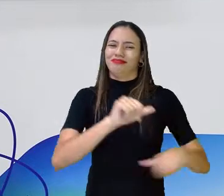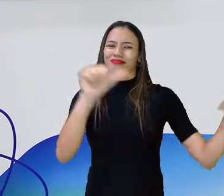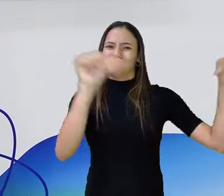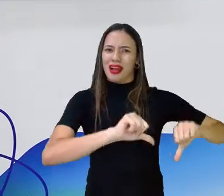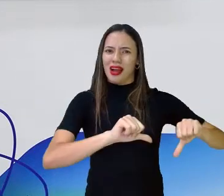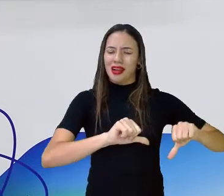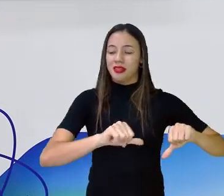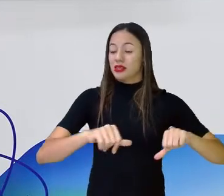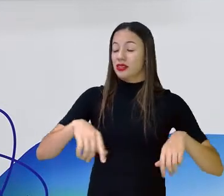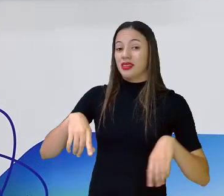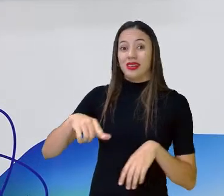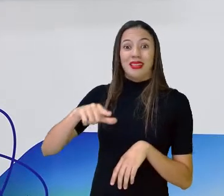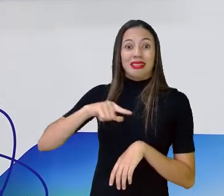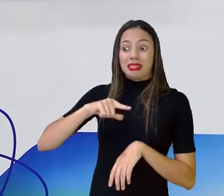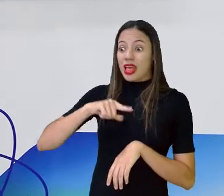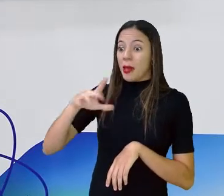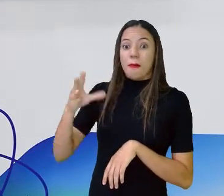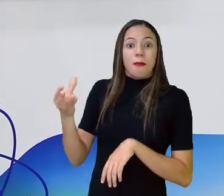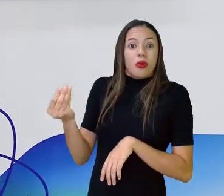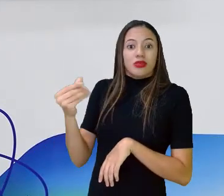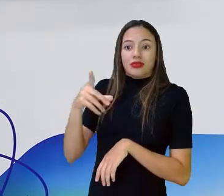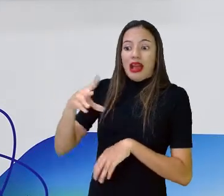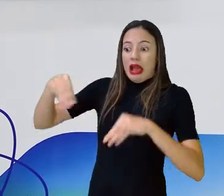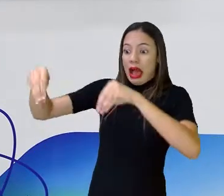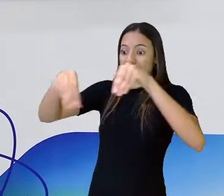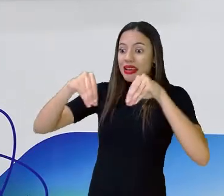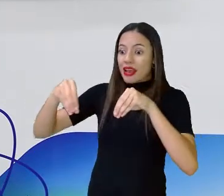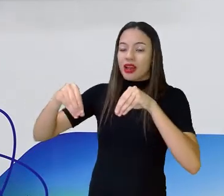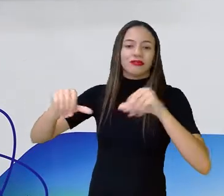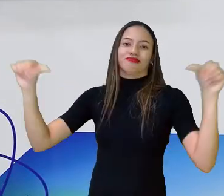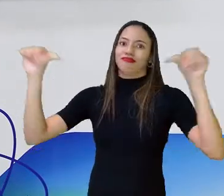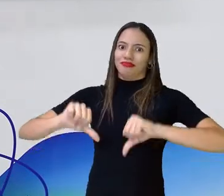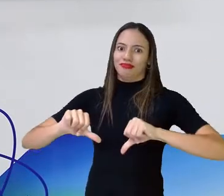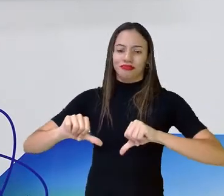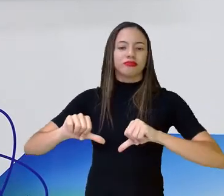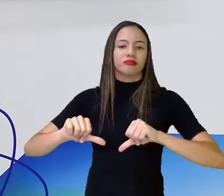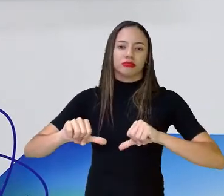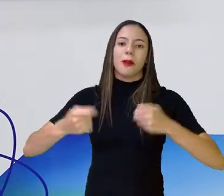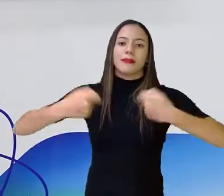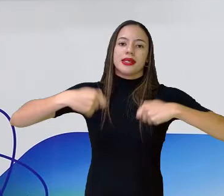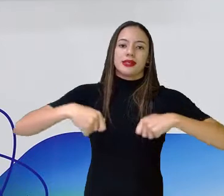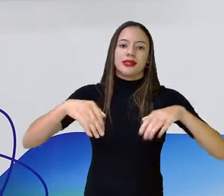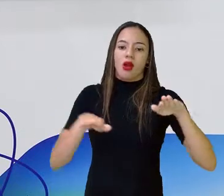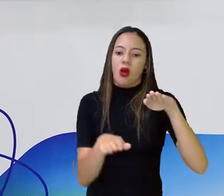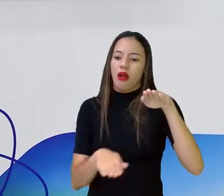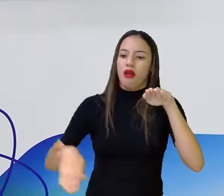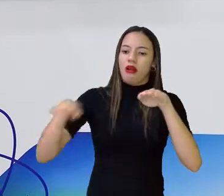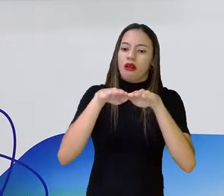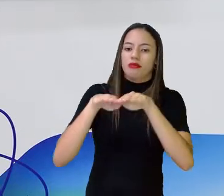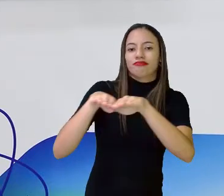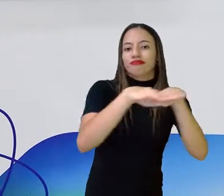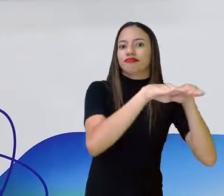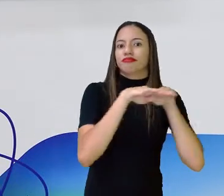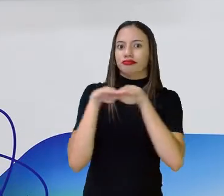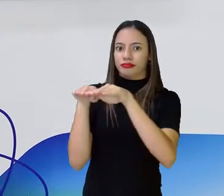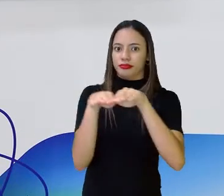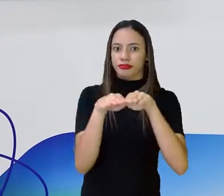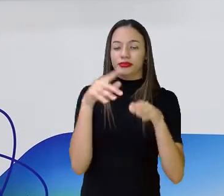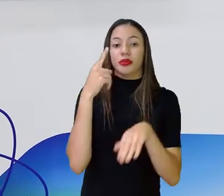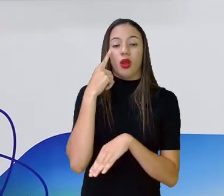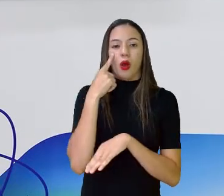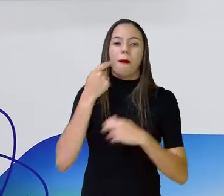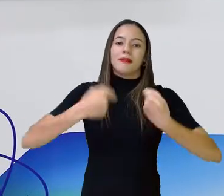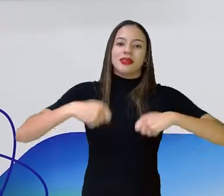legal. Então a gente precisa ter sempre um equilíbrio. Se é um solo muito argiloso, também a gente não consegue. Mas quando tem de